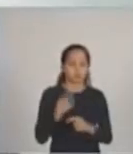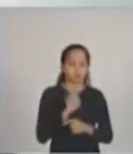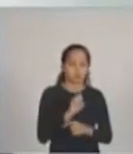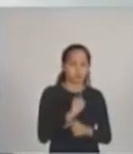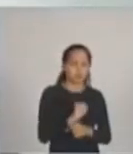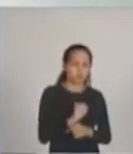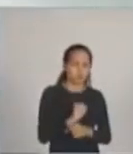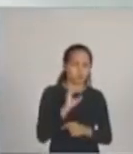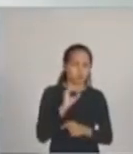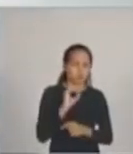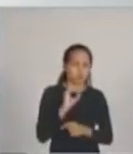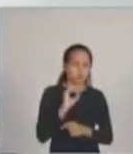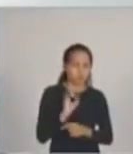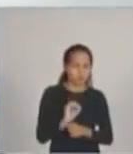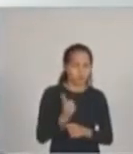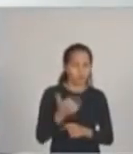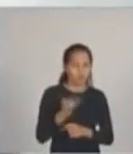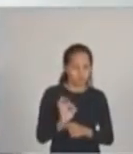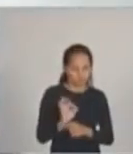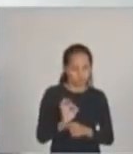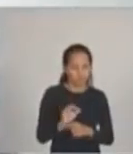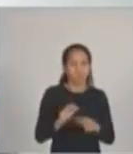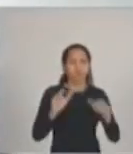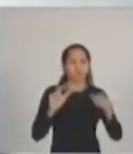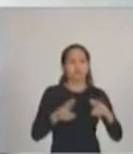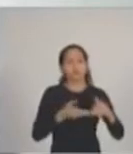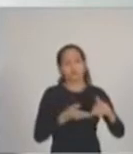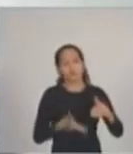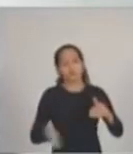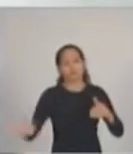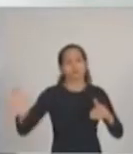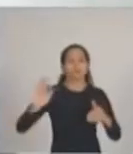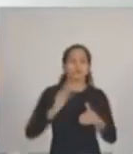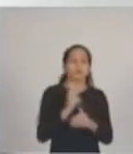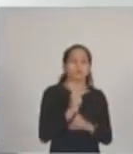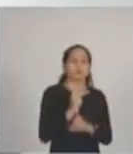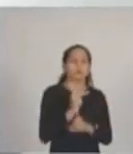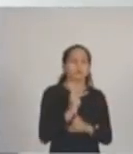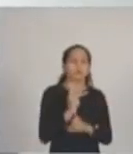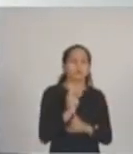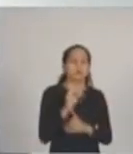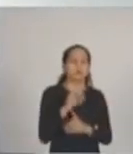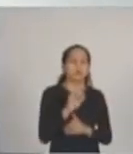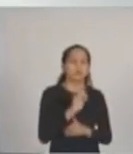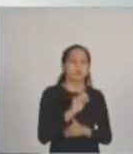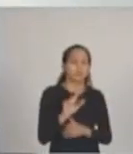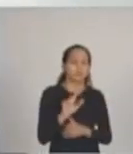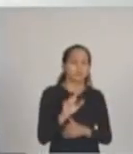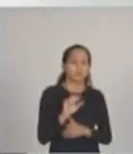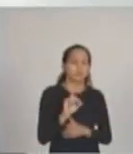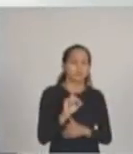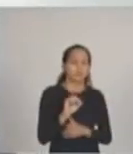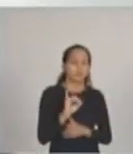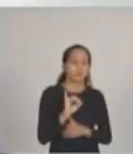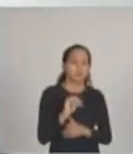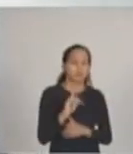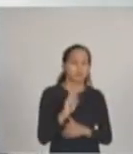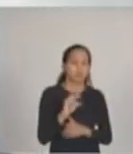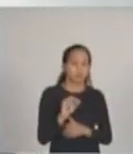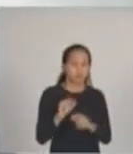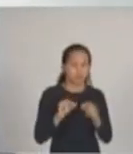ES010, passando aí pelo Balneário do Pontão de Piranga, na localidade de Água